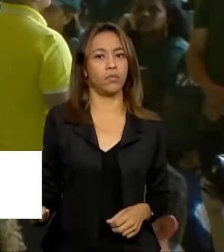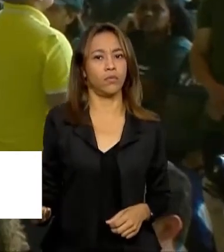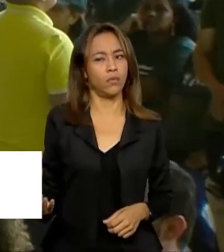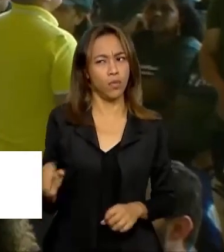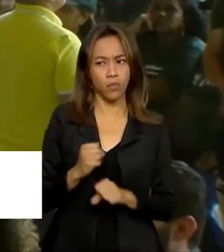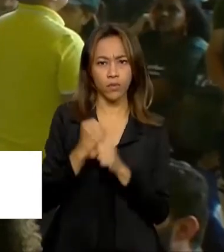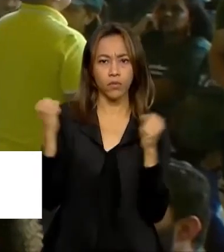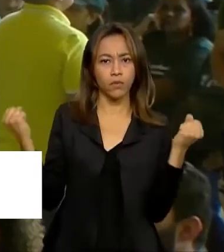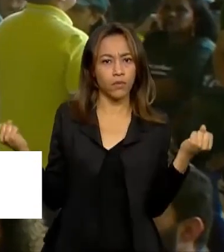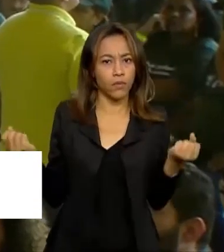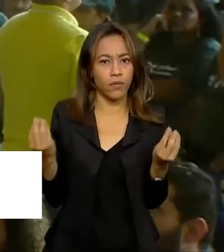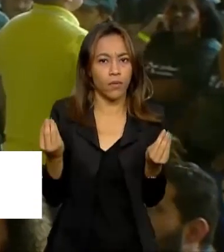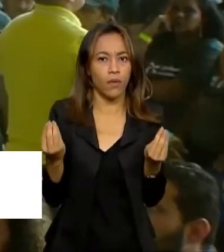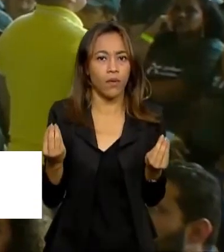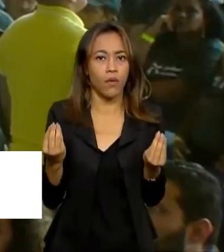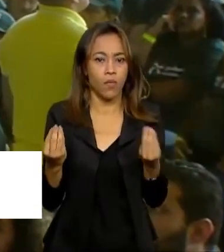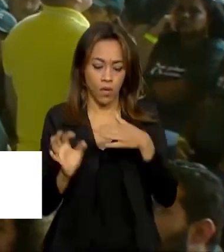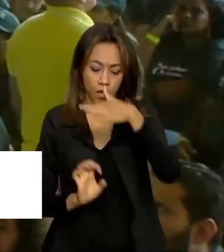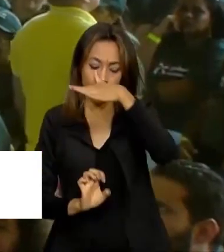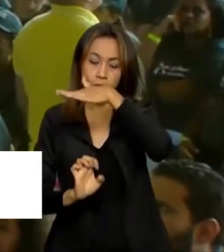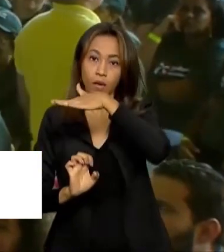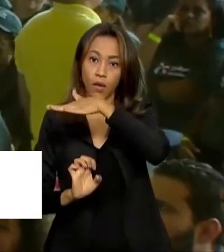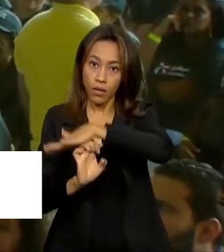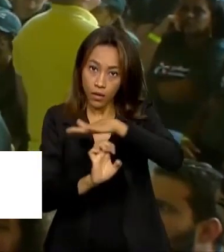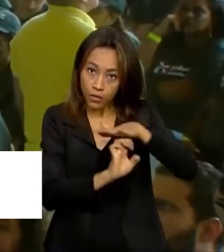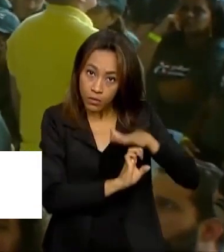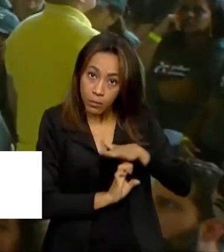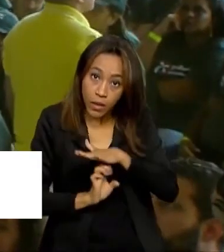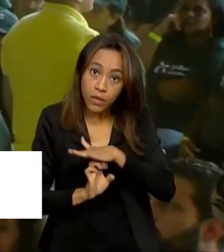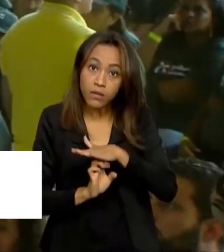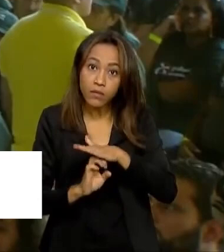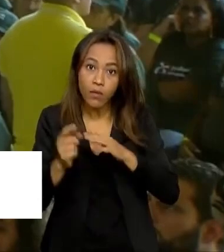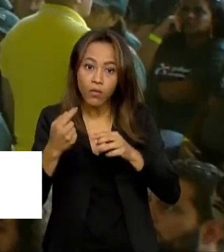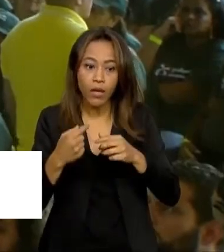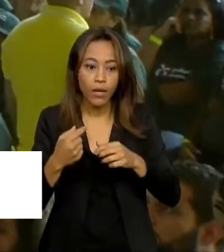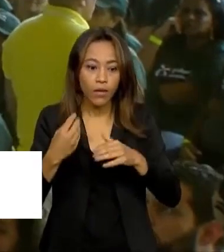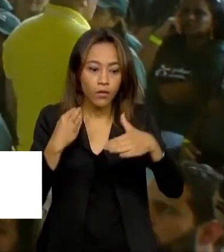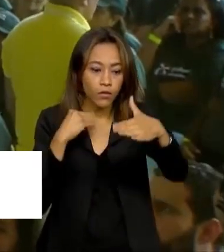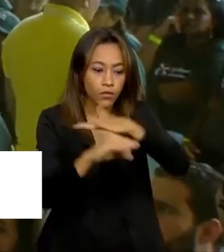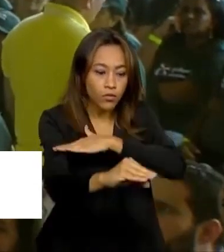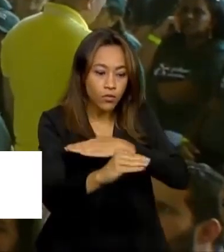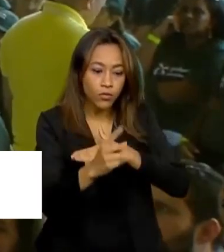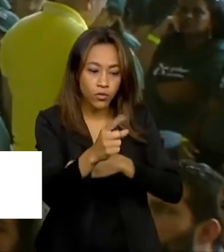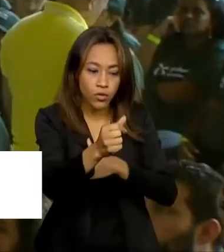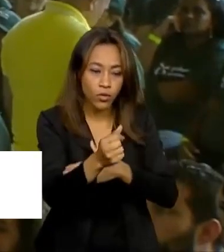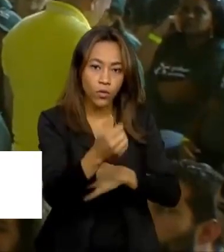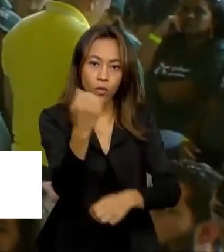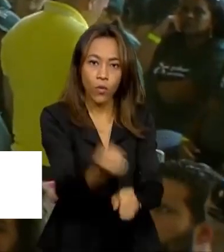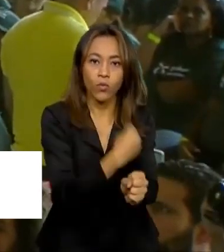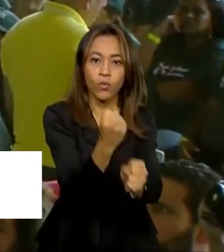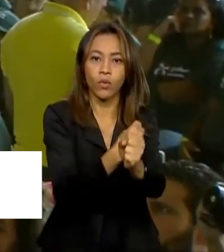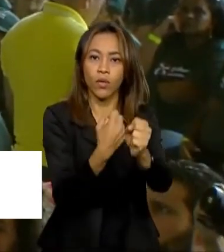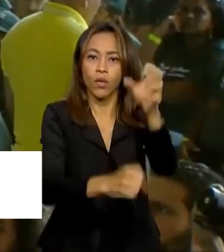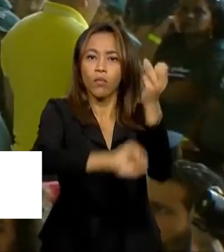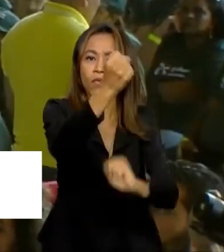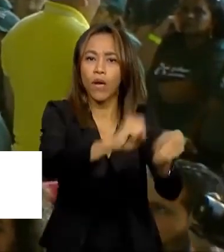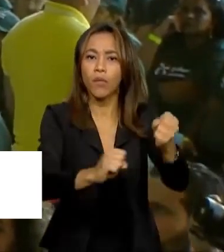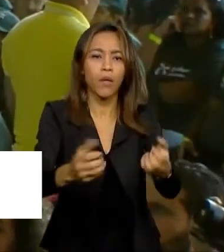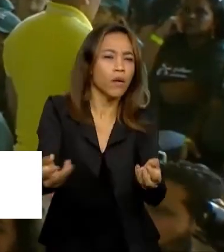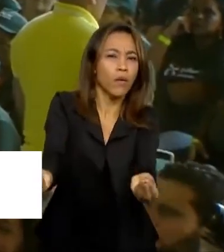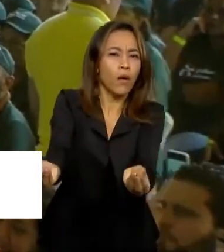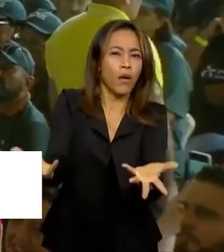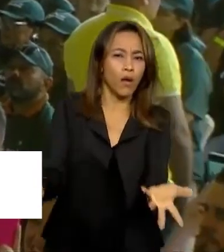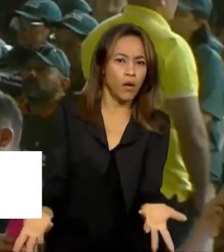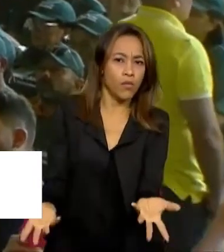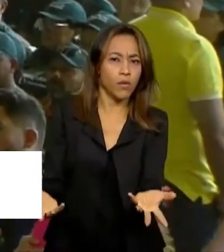Não é possível. Como é que o empresário vai investir? Como é que o empresário vai fazer uma fábrica? Como é que o empresário